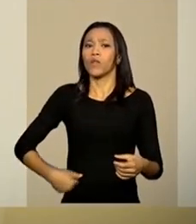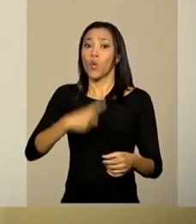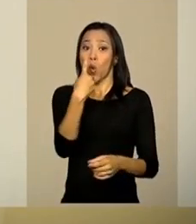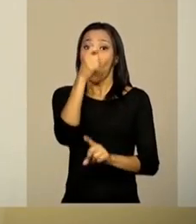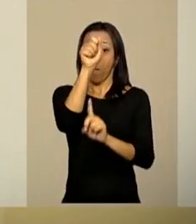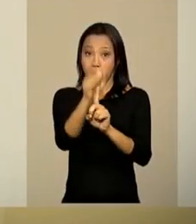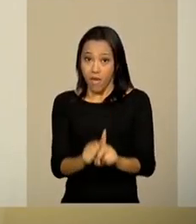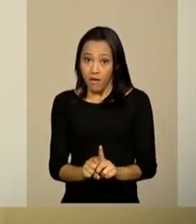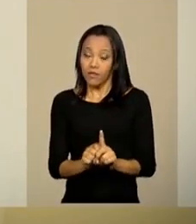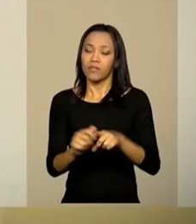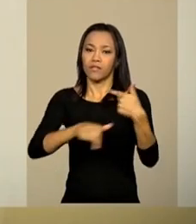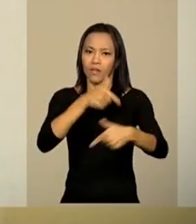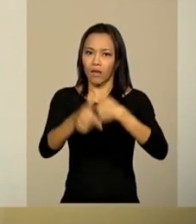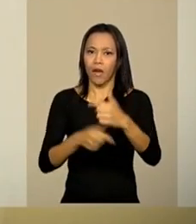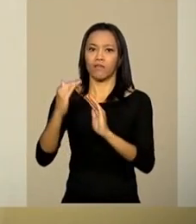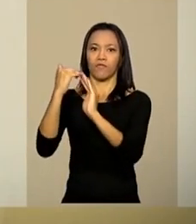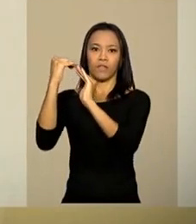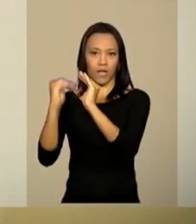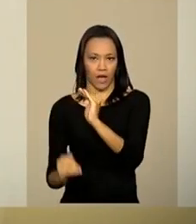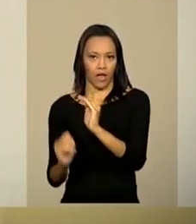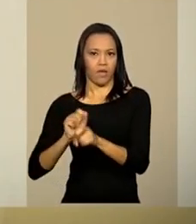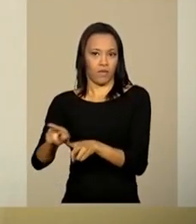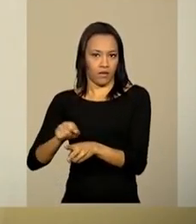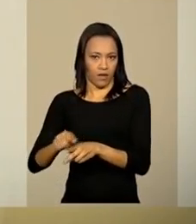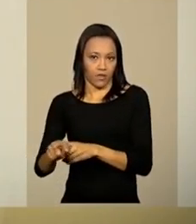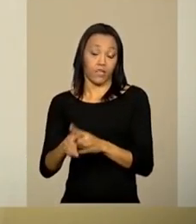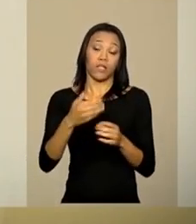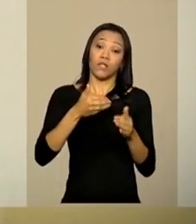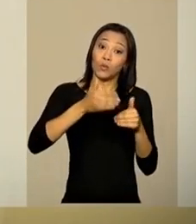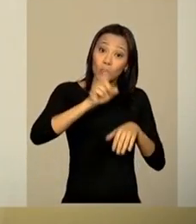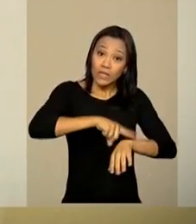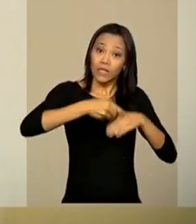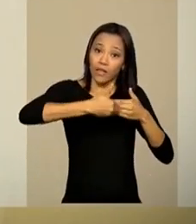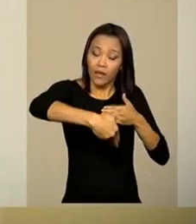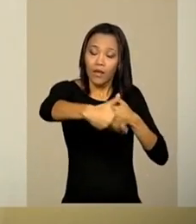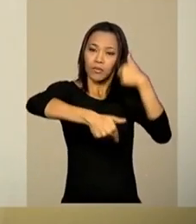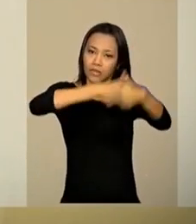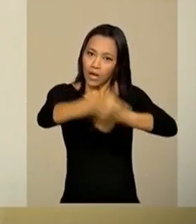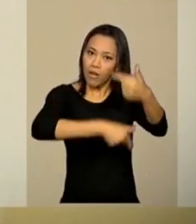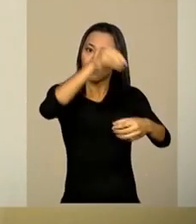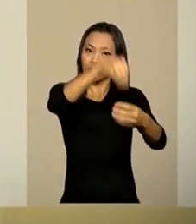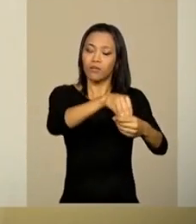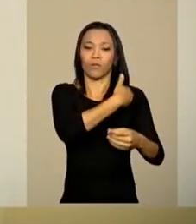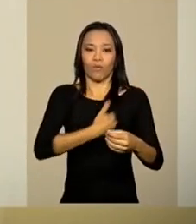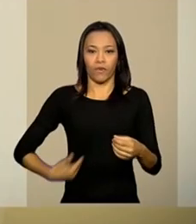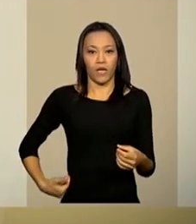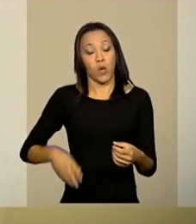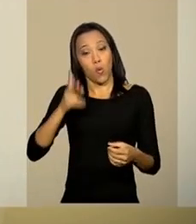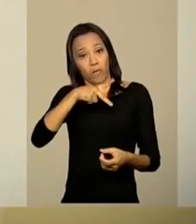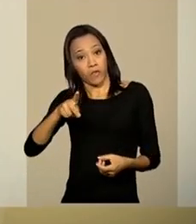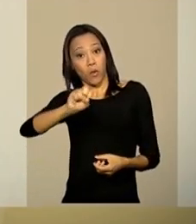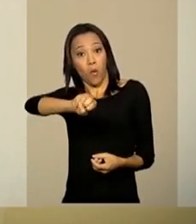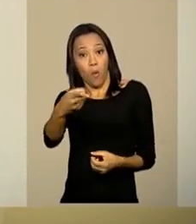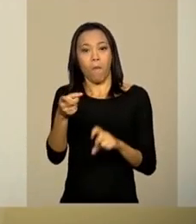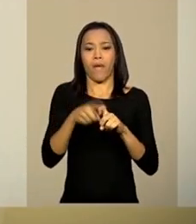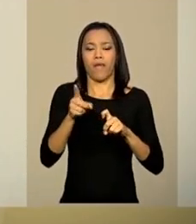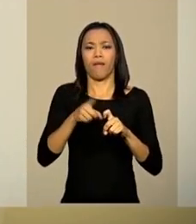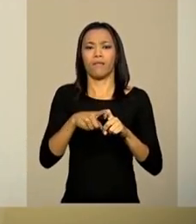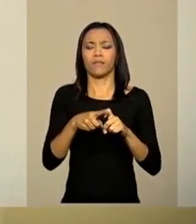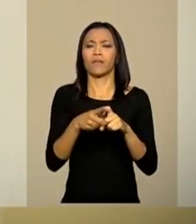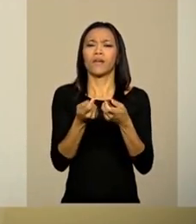1% do saldo devedor. Durante o período em que ele estiver trabalhando no serviço público, o professor ou médico fica